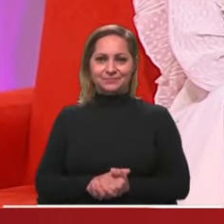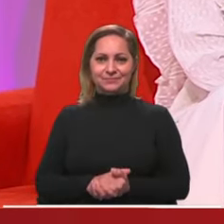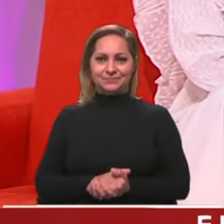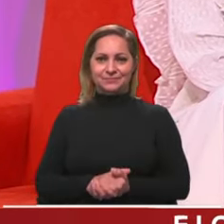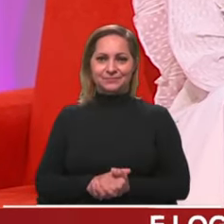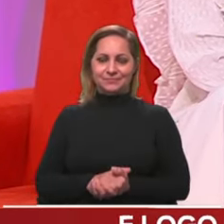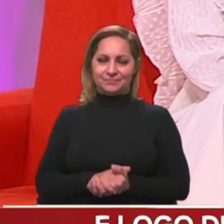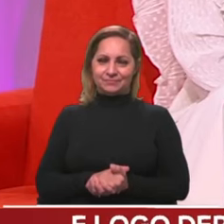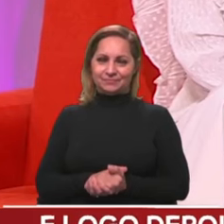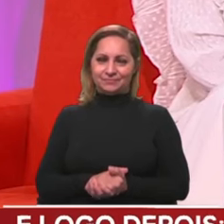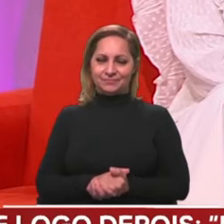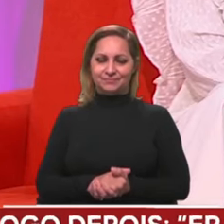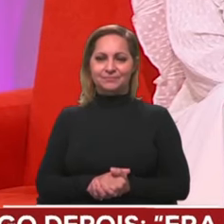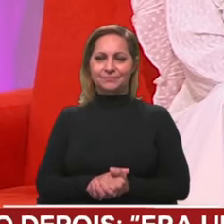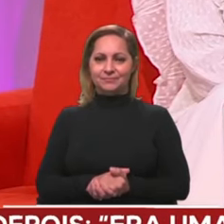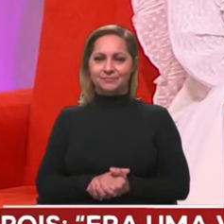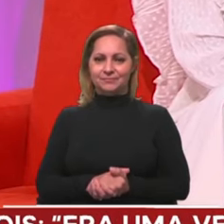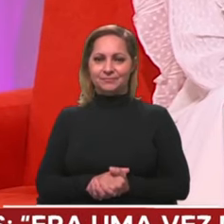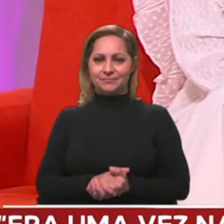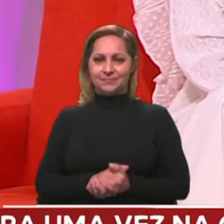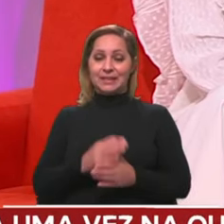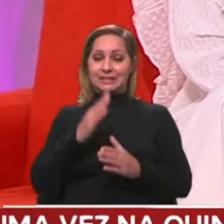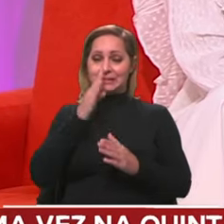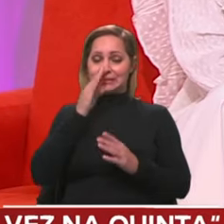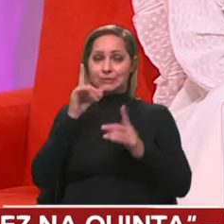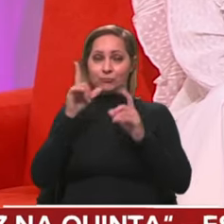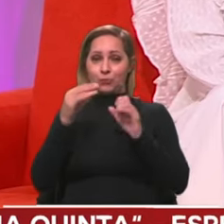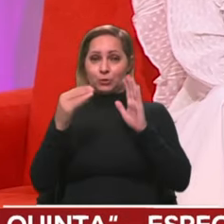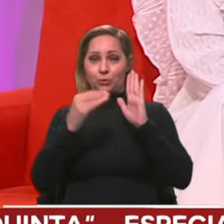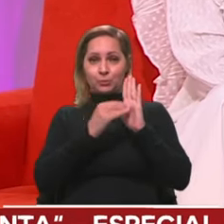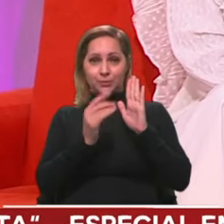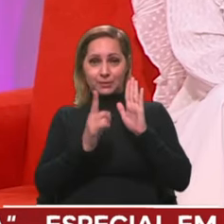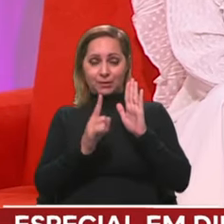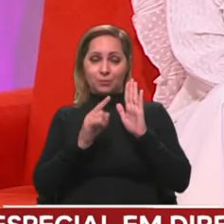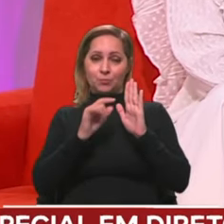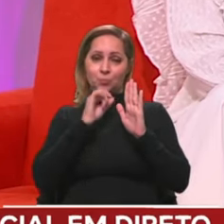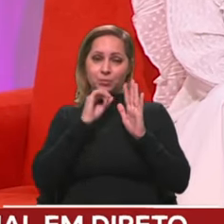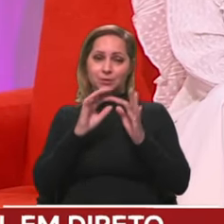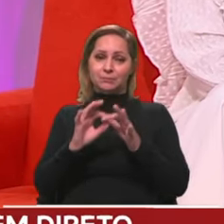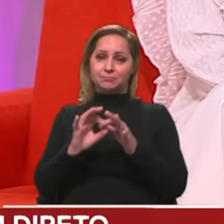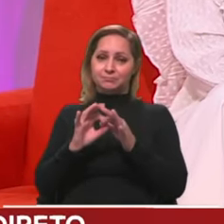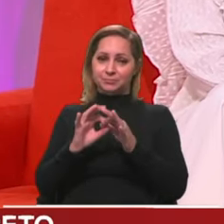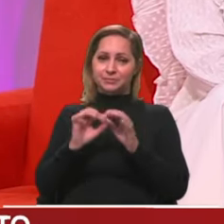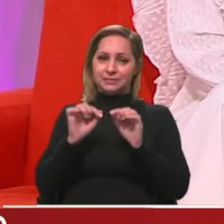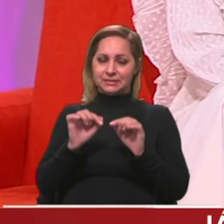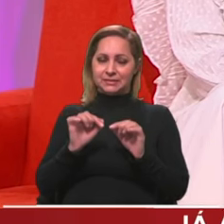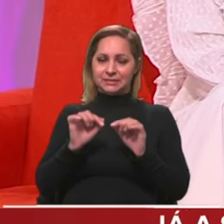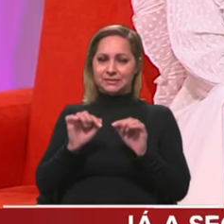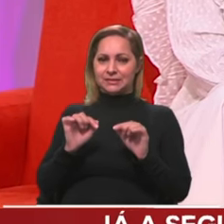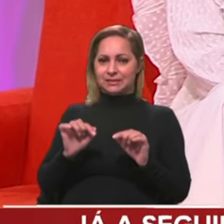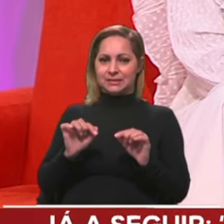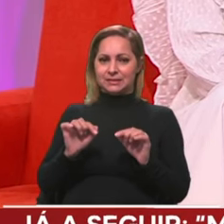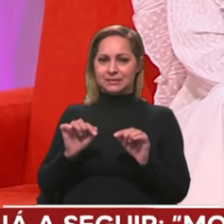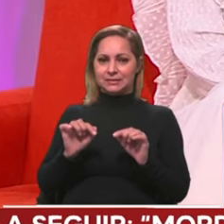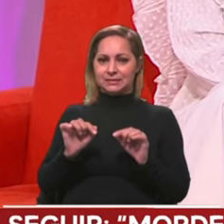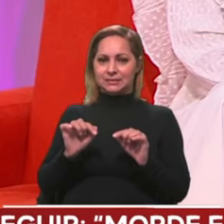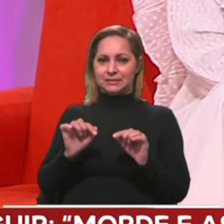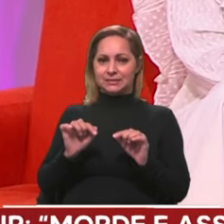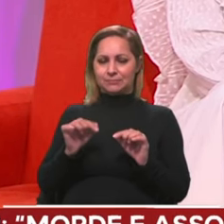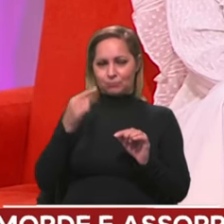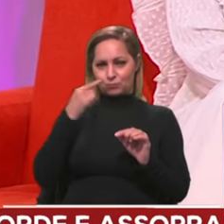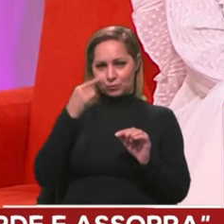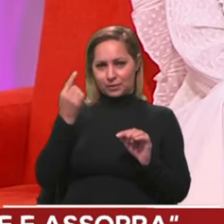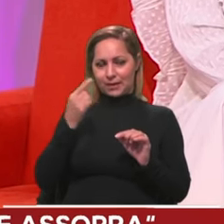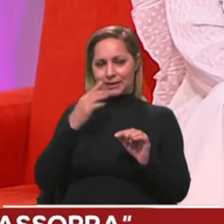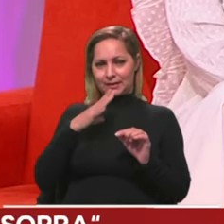falou sobre isso publicado as fotografias Há possibilidades o André hoje não estará aqui a dar outra vez sinais que